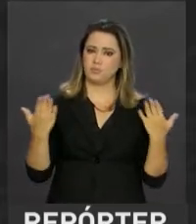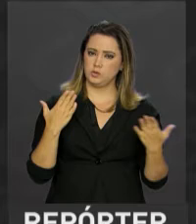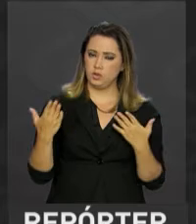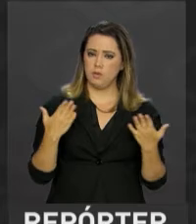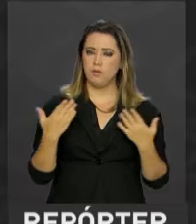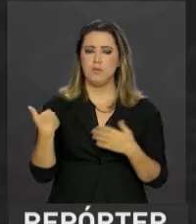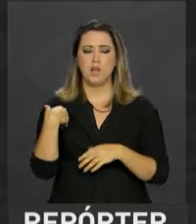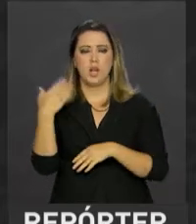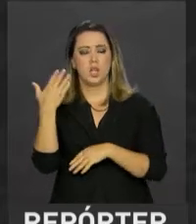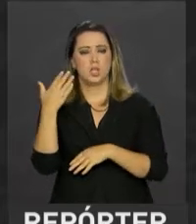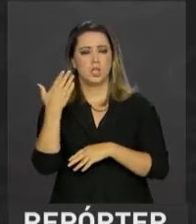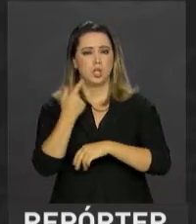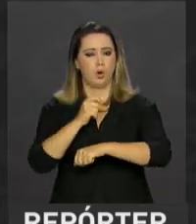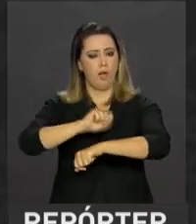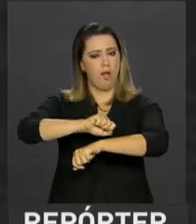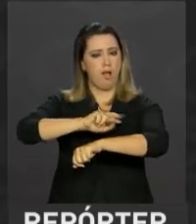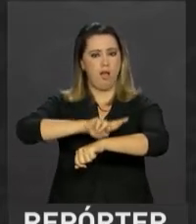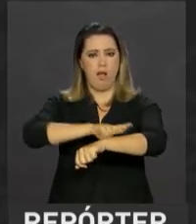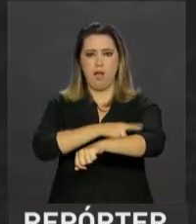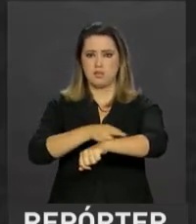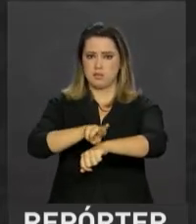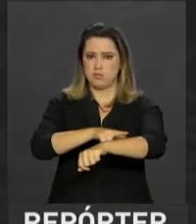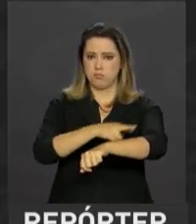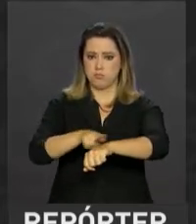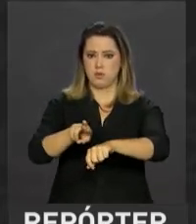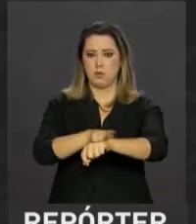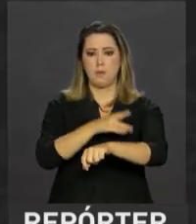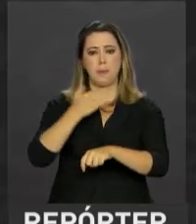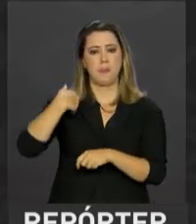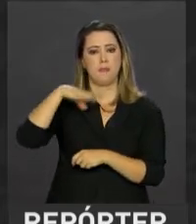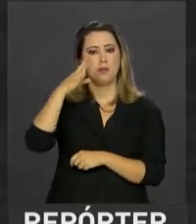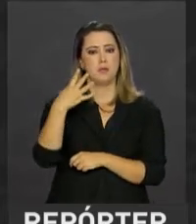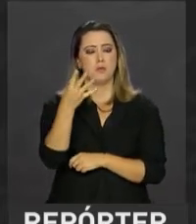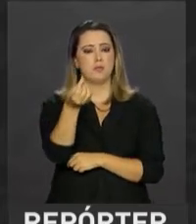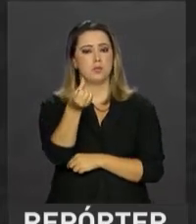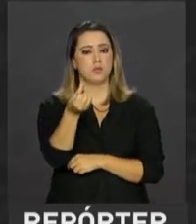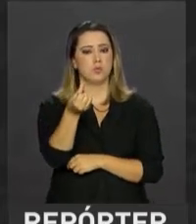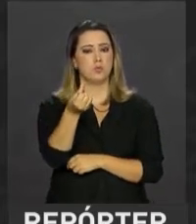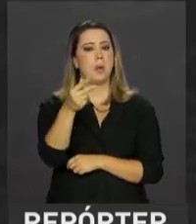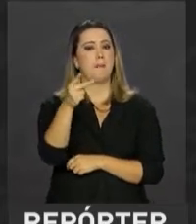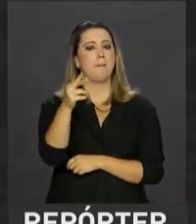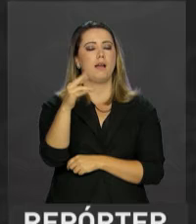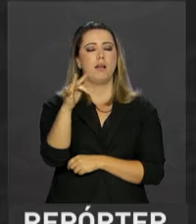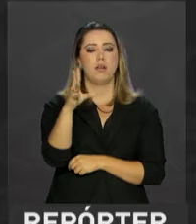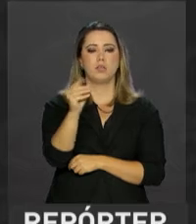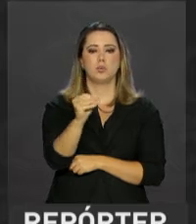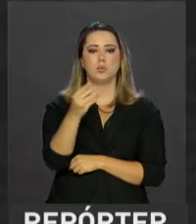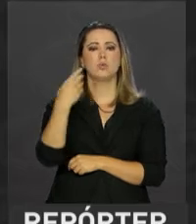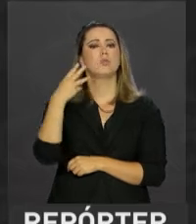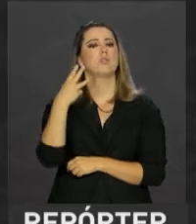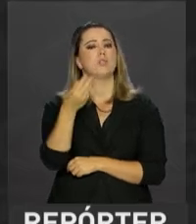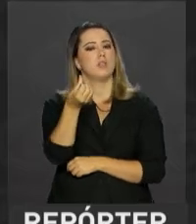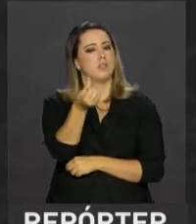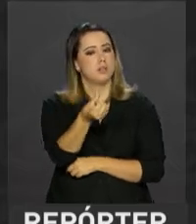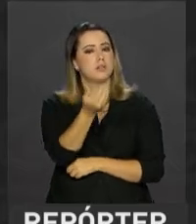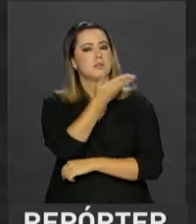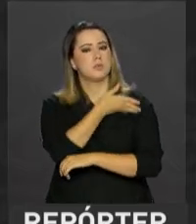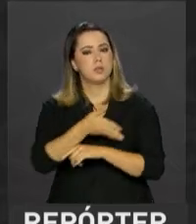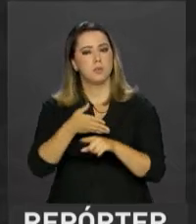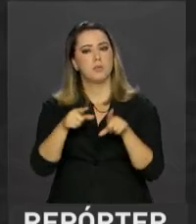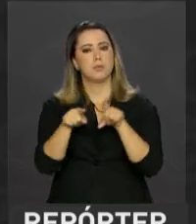cor ou raça mais de 46% se declaram pardos 35% brancos mais de